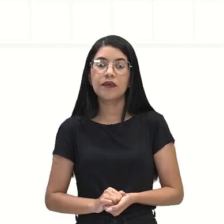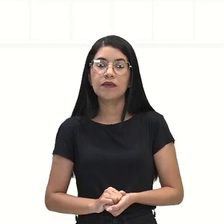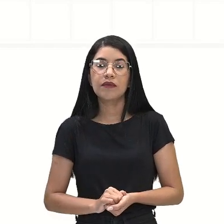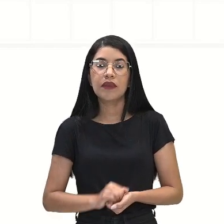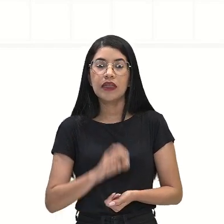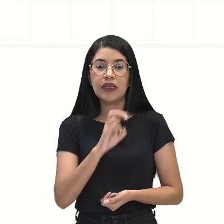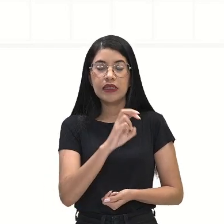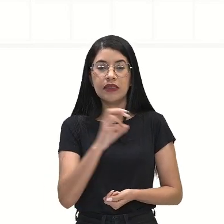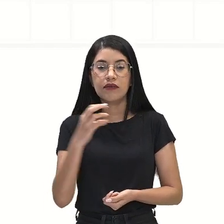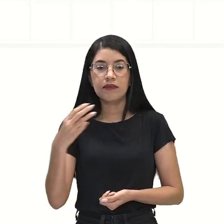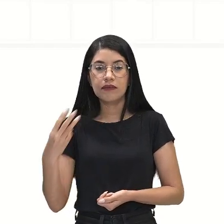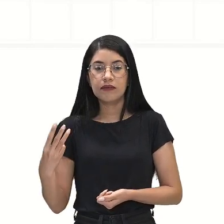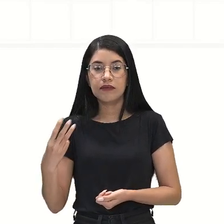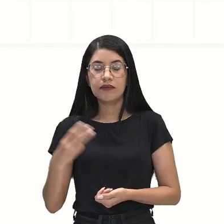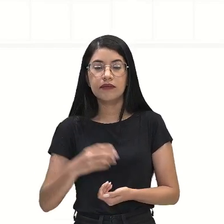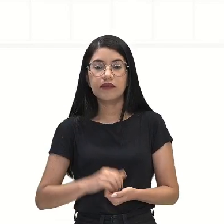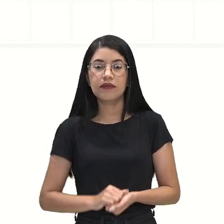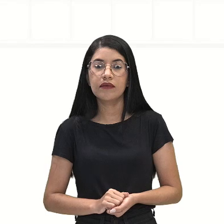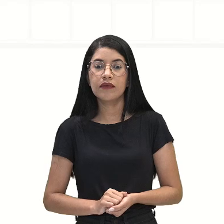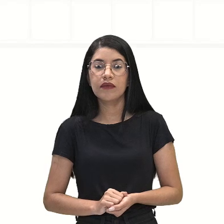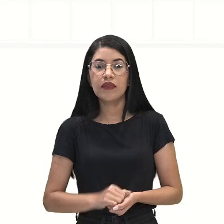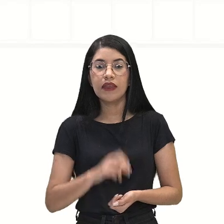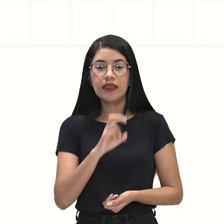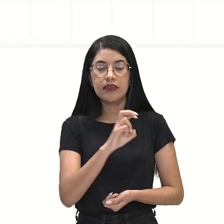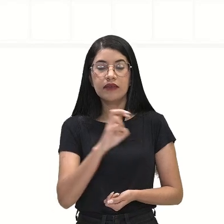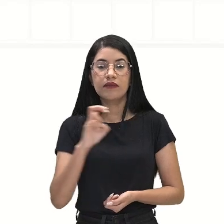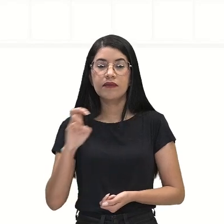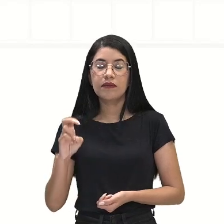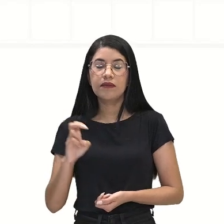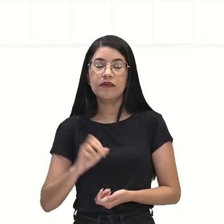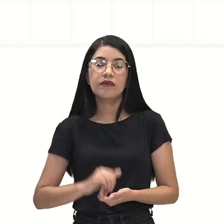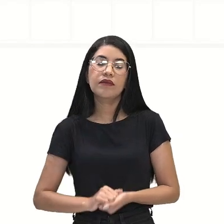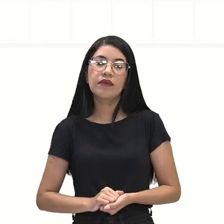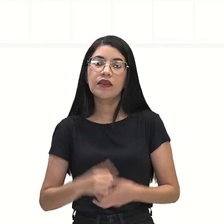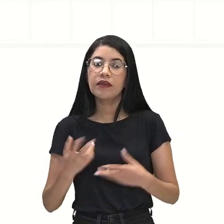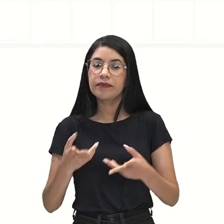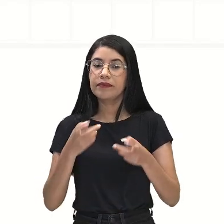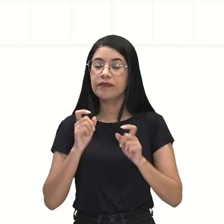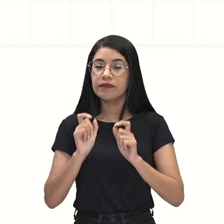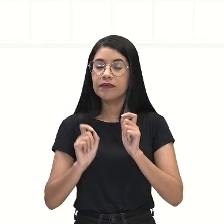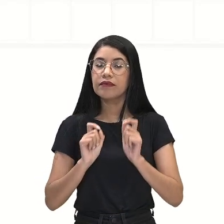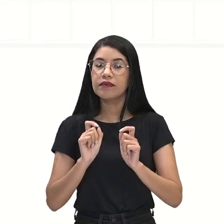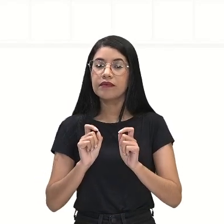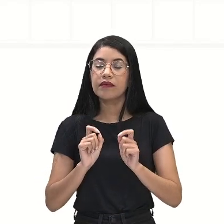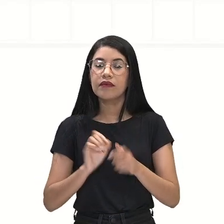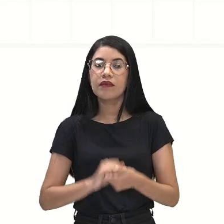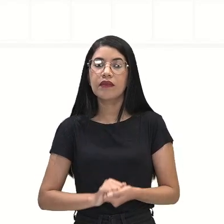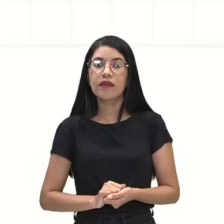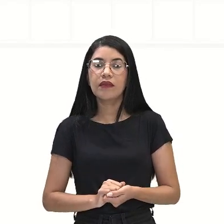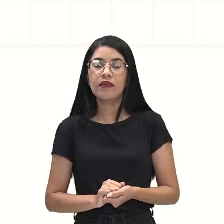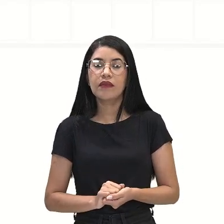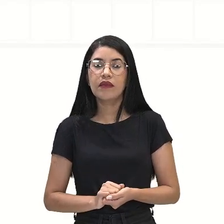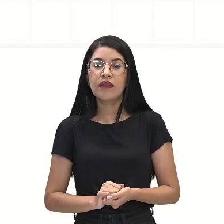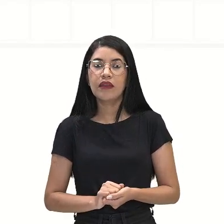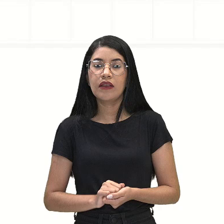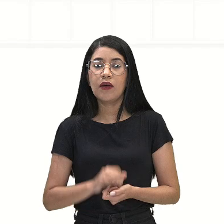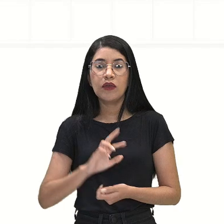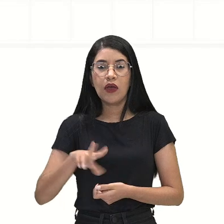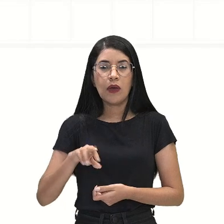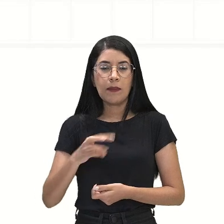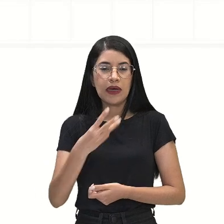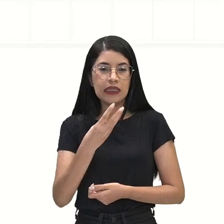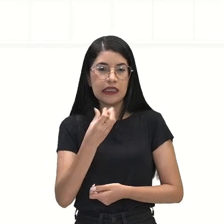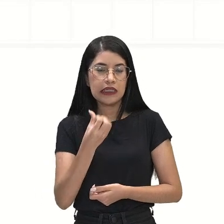5 e 3 e 5 e 5. Então, vejam só. Agora, ao invés de 36